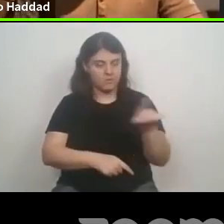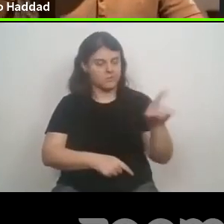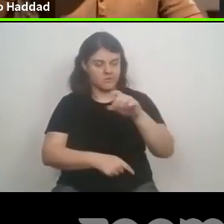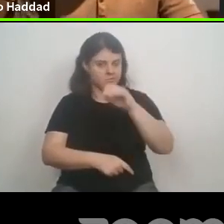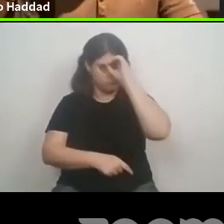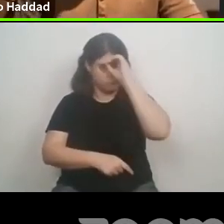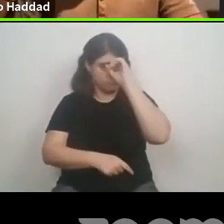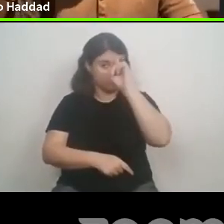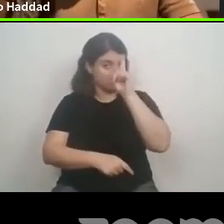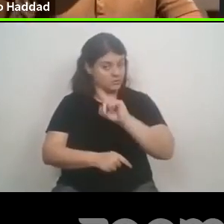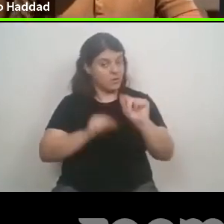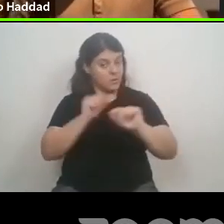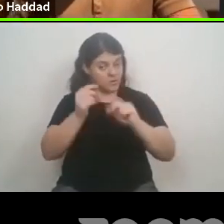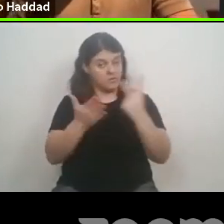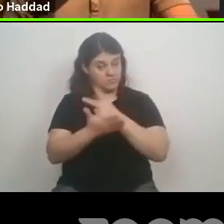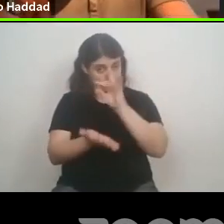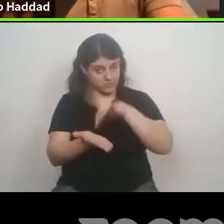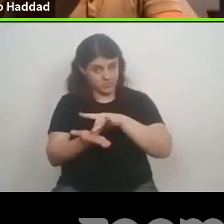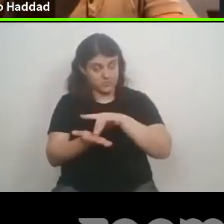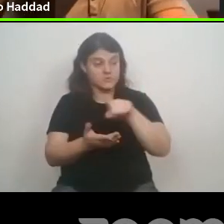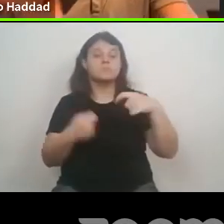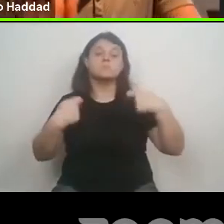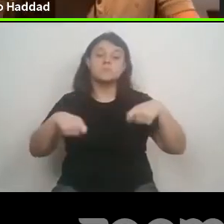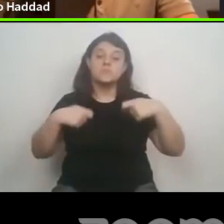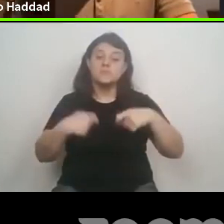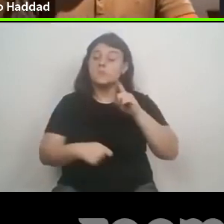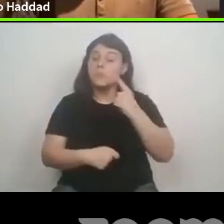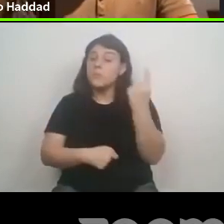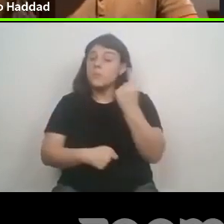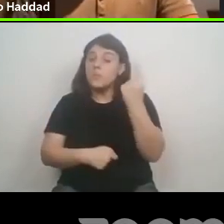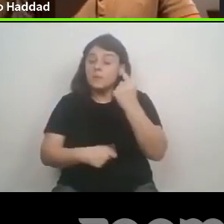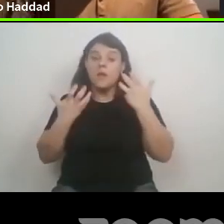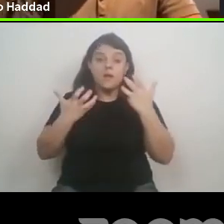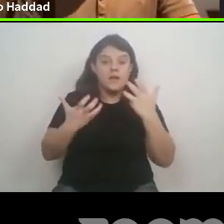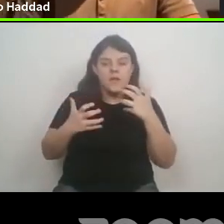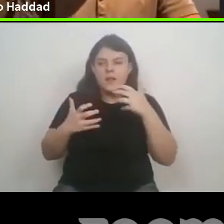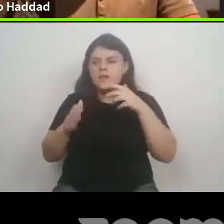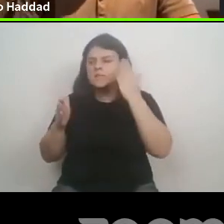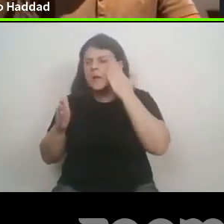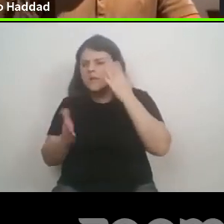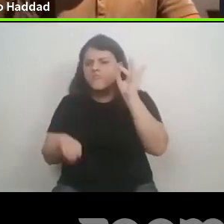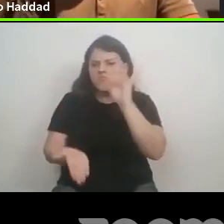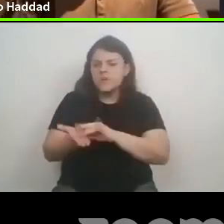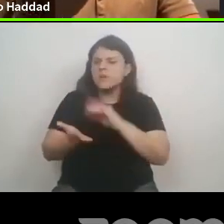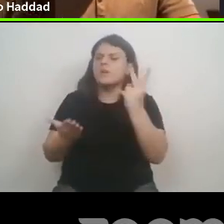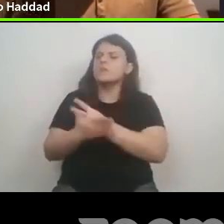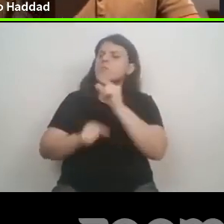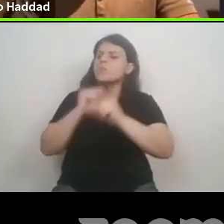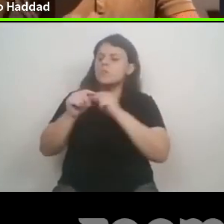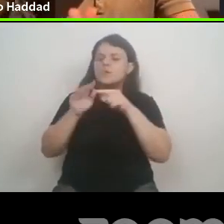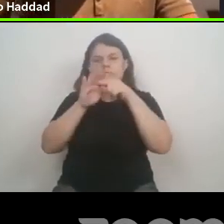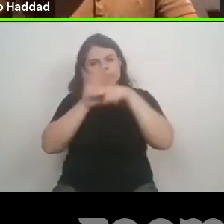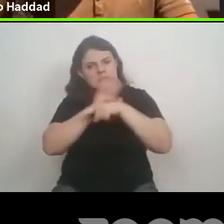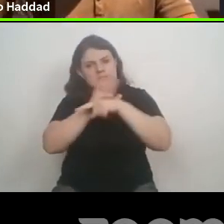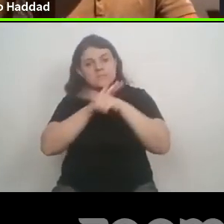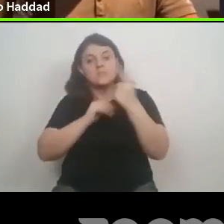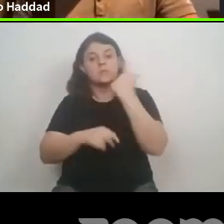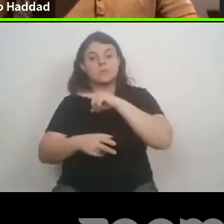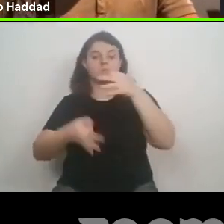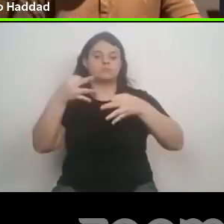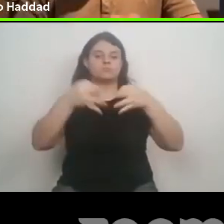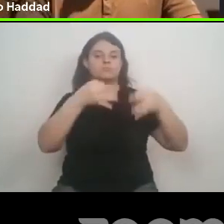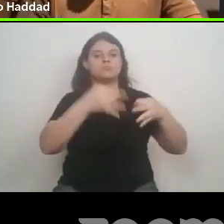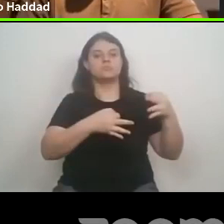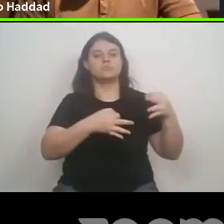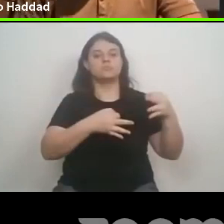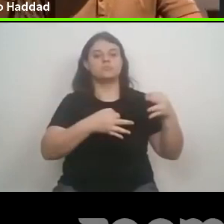ele desconhece o que aconteceu, e ele deveria ser o primeiro a querer saber o que de fato aconteceu para julgar com conhecimento de